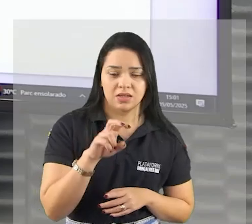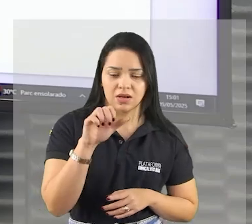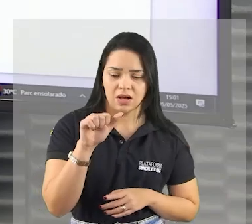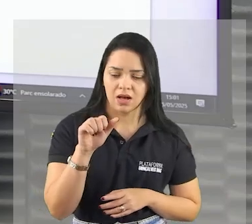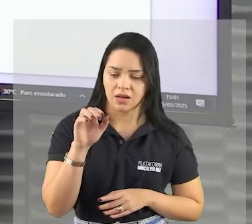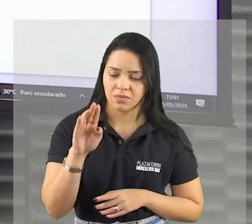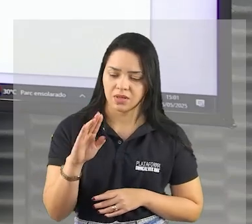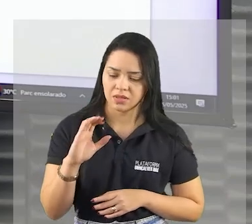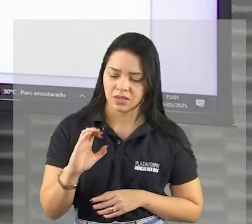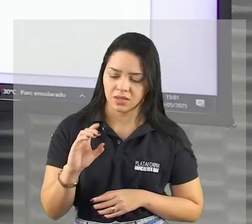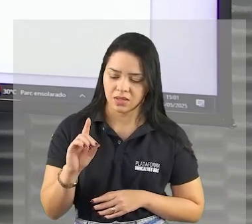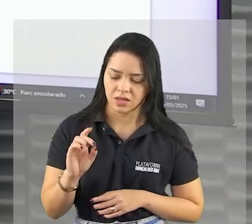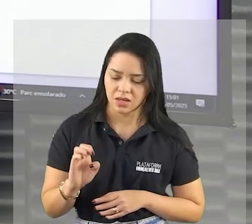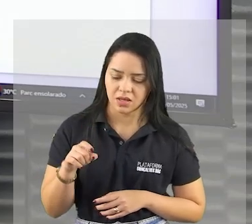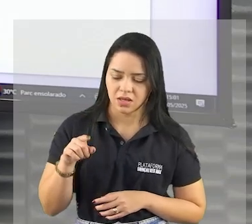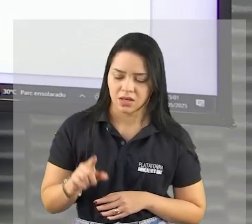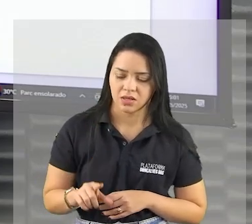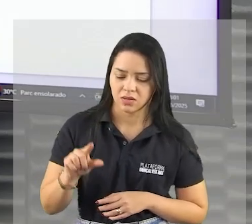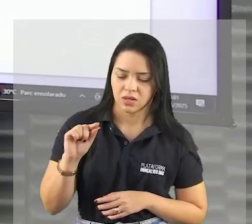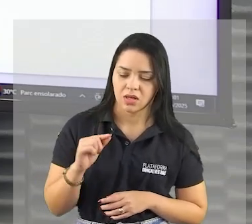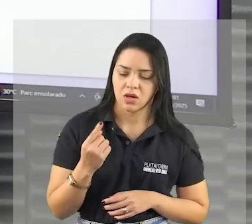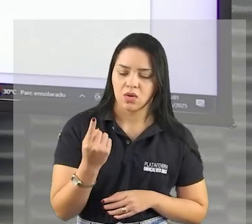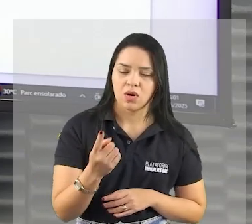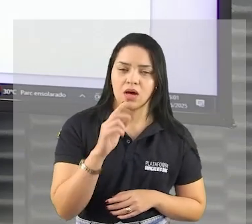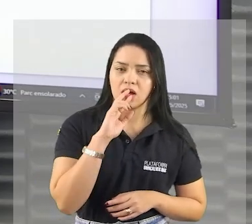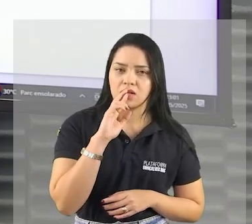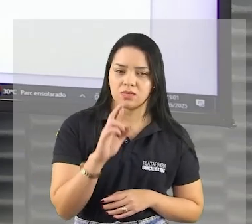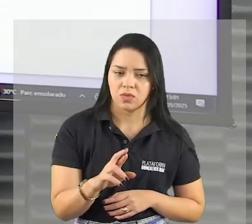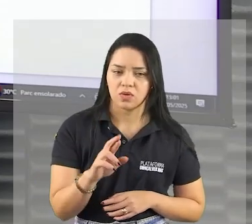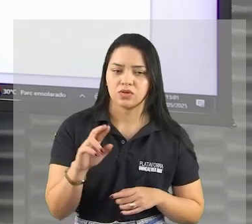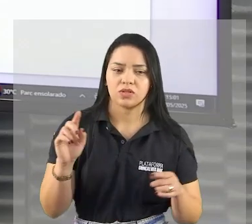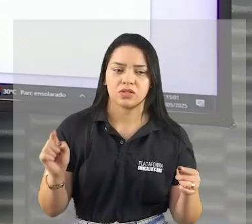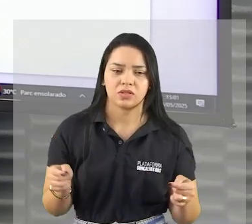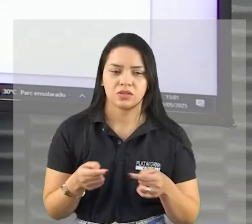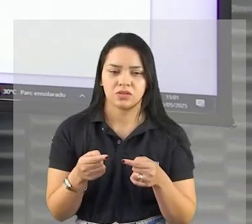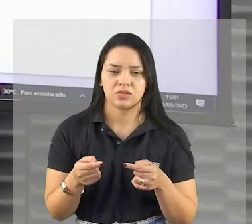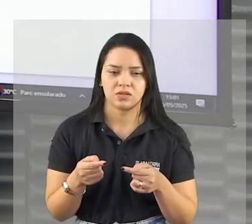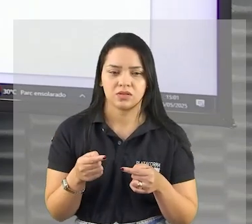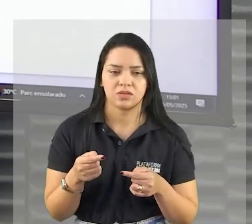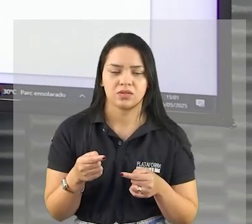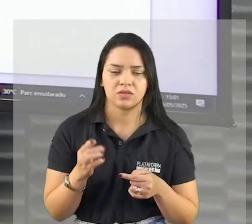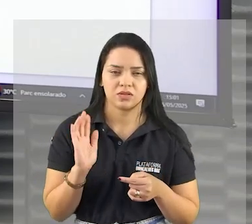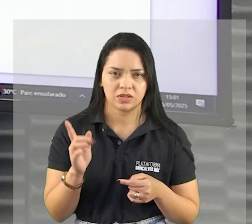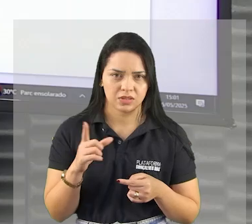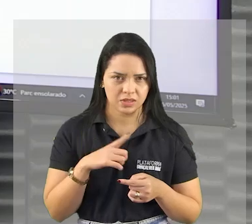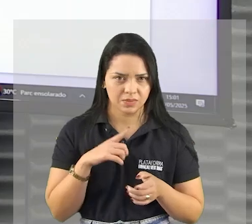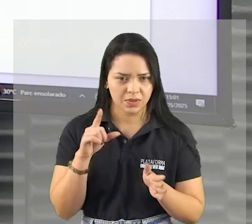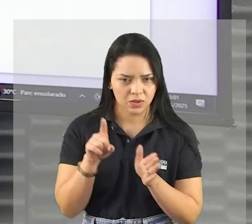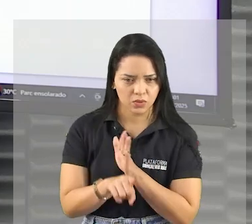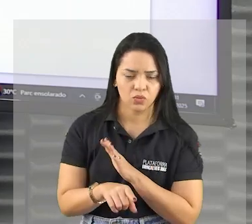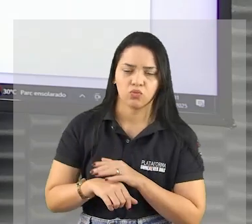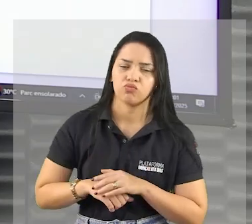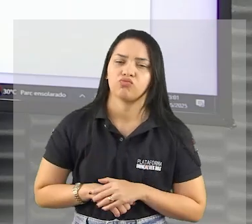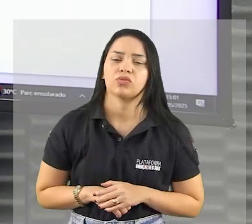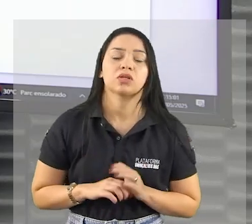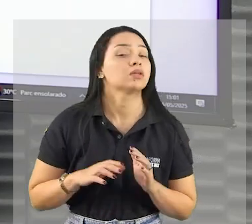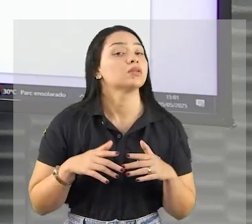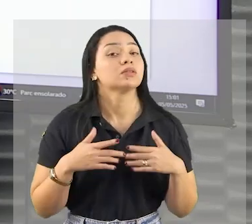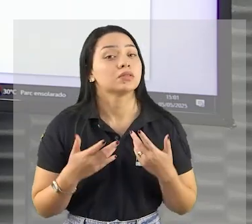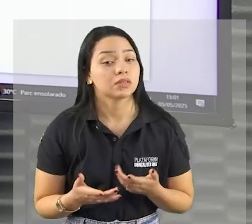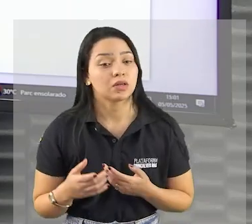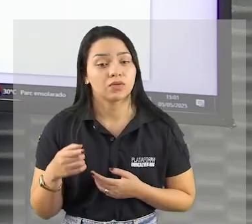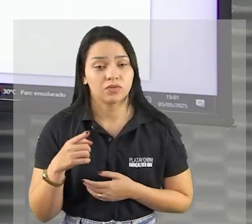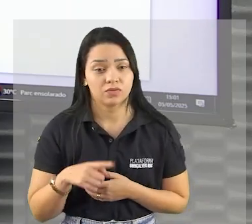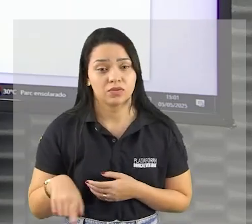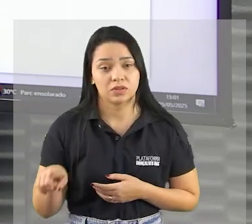alternativas para você escolher entre as 5 alternativas a resposta que mais se adequa ao comando que foi dado ali na pergunta. Então, realmente,